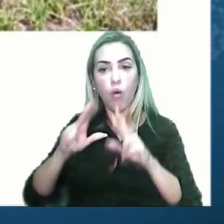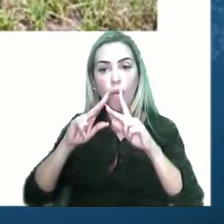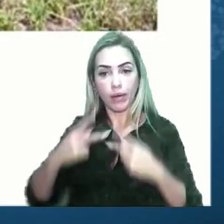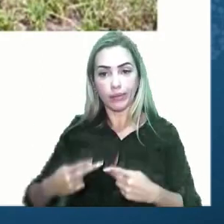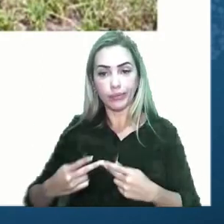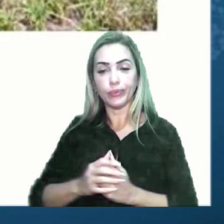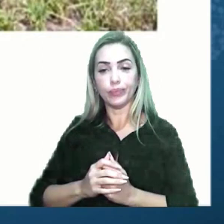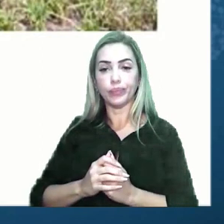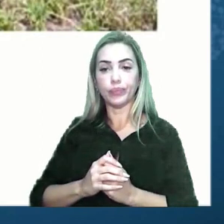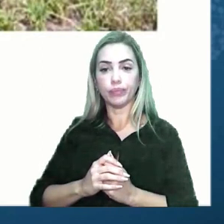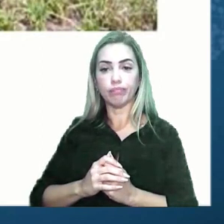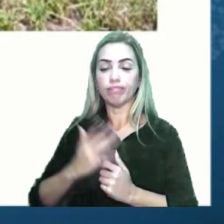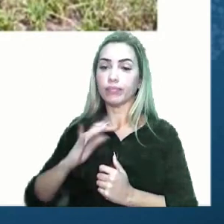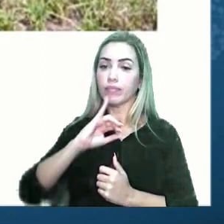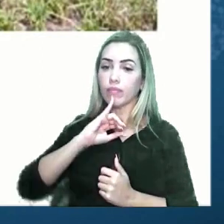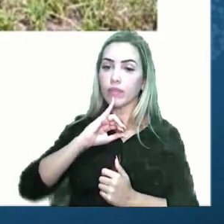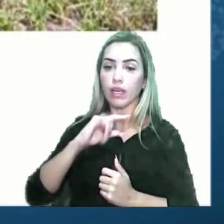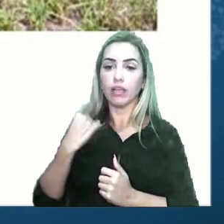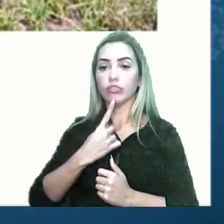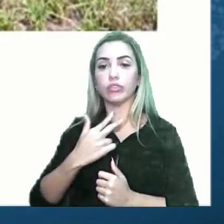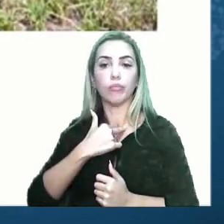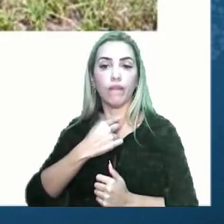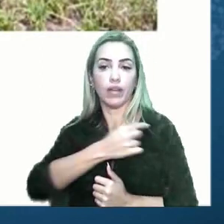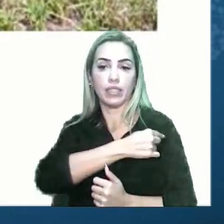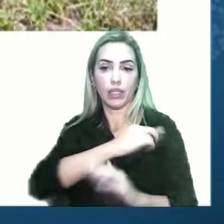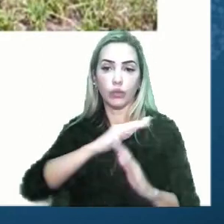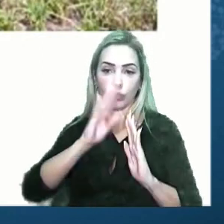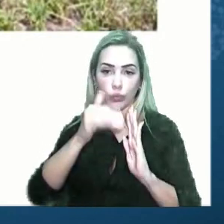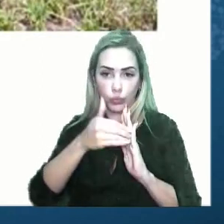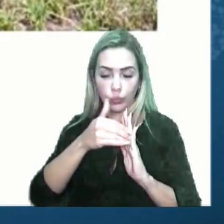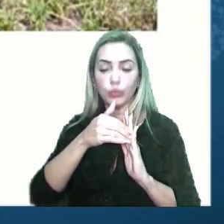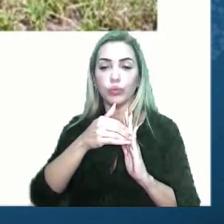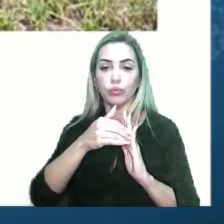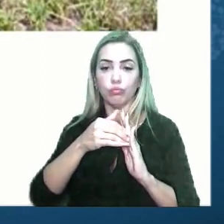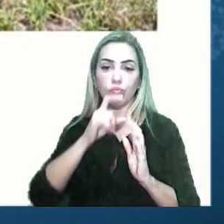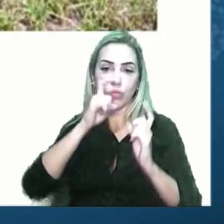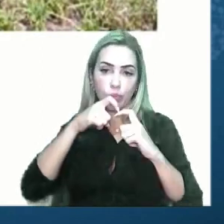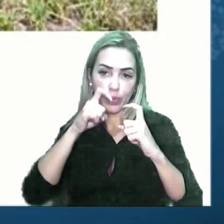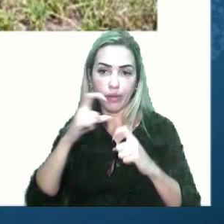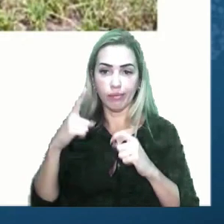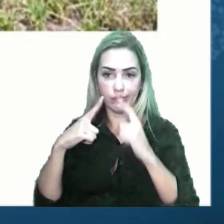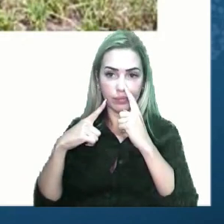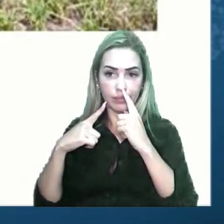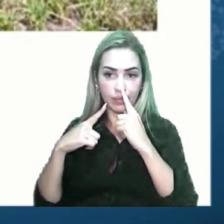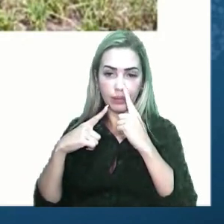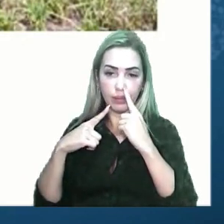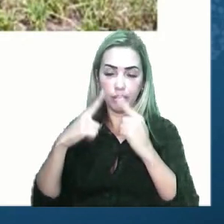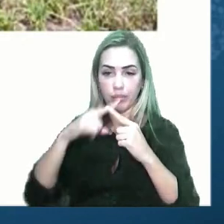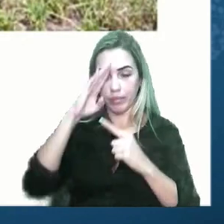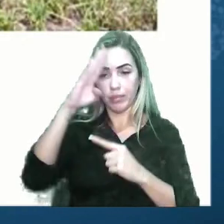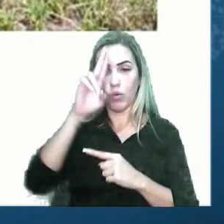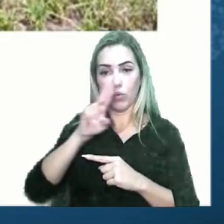humanos. Infelizmente, a gente não pode vacinar todos os morcegos que que são hospedeiros